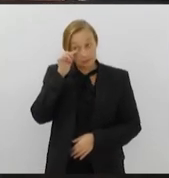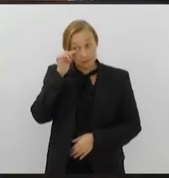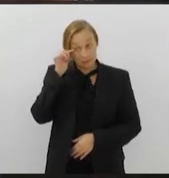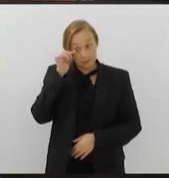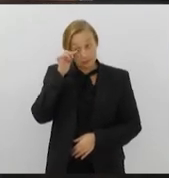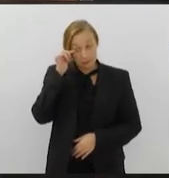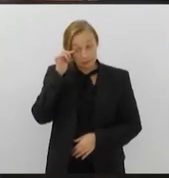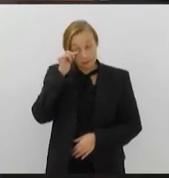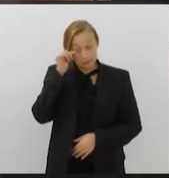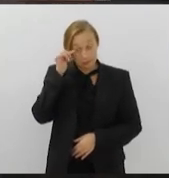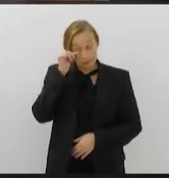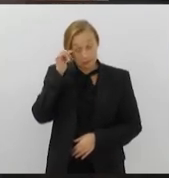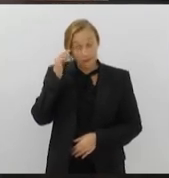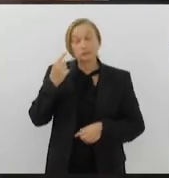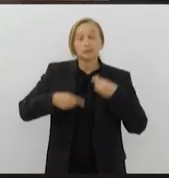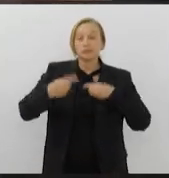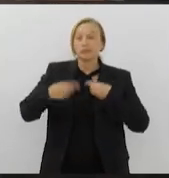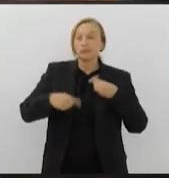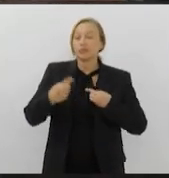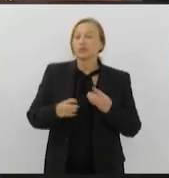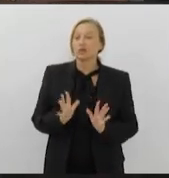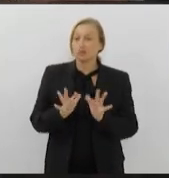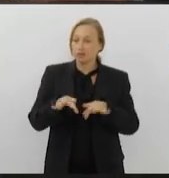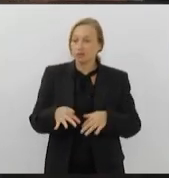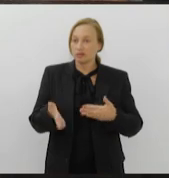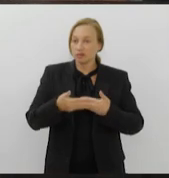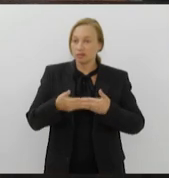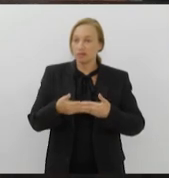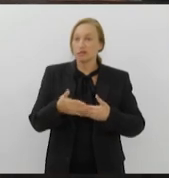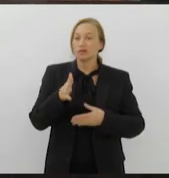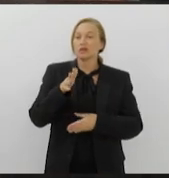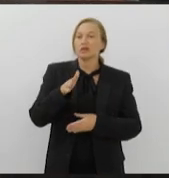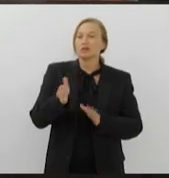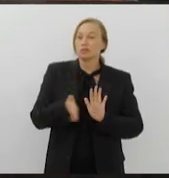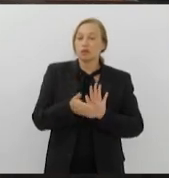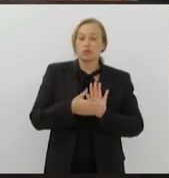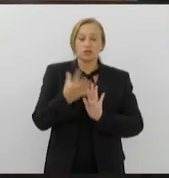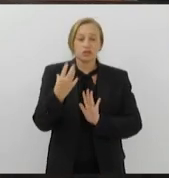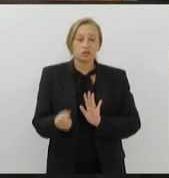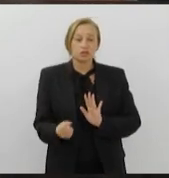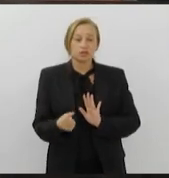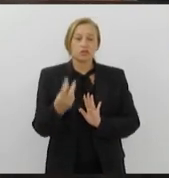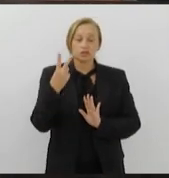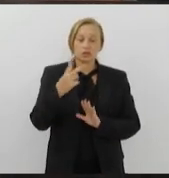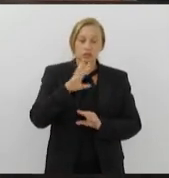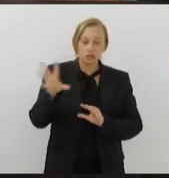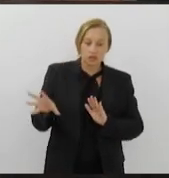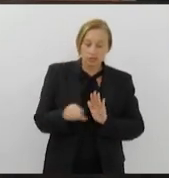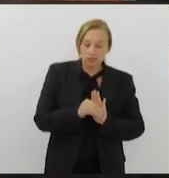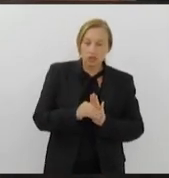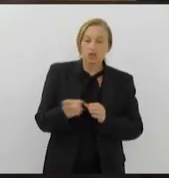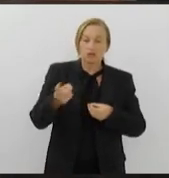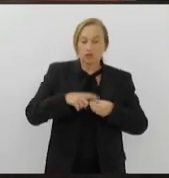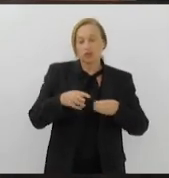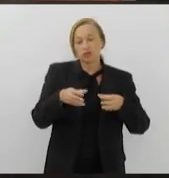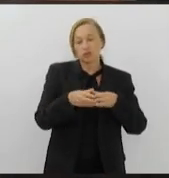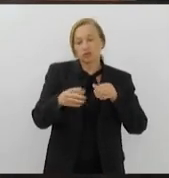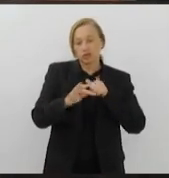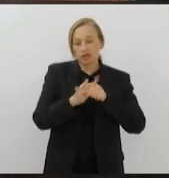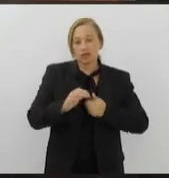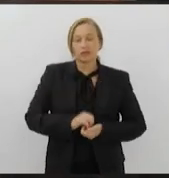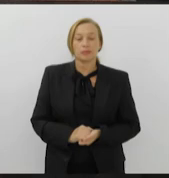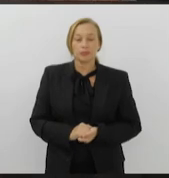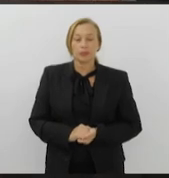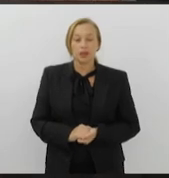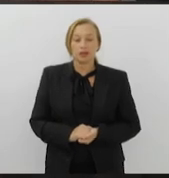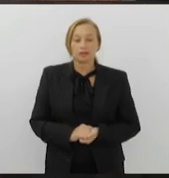emitidos, em discussão. Não havendo quem queira discutir, encerrada a discussão, a presente proposta recebeu 2 emendas. Retorne às comissões